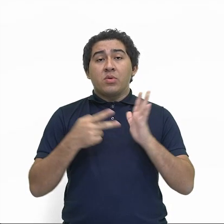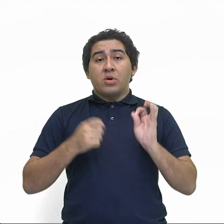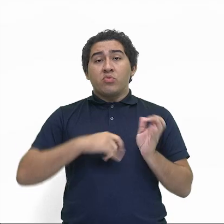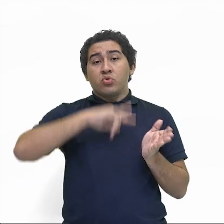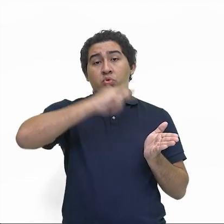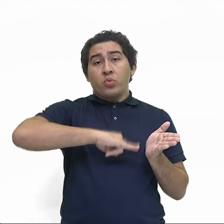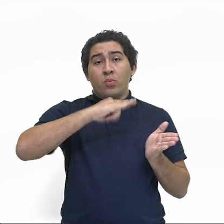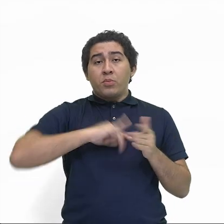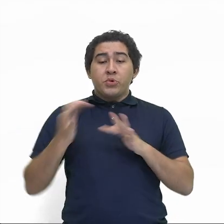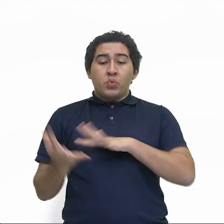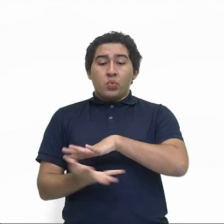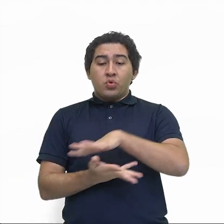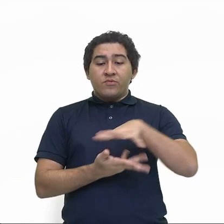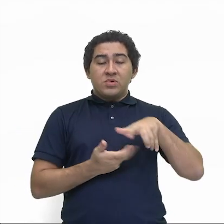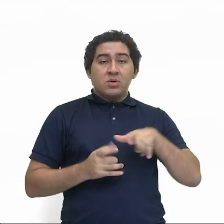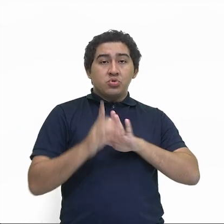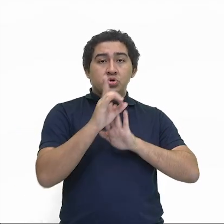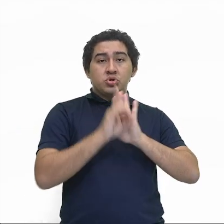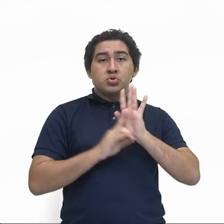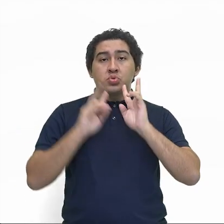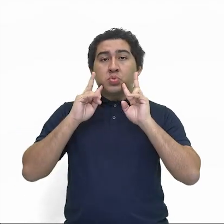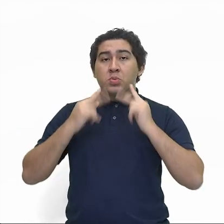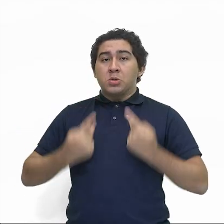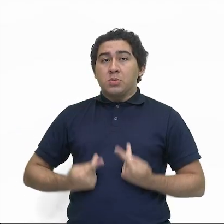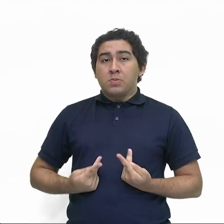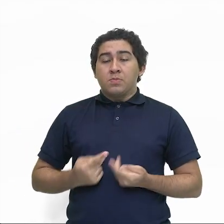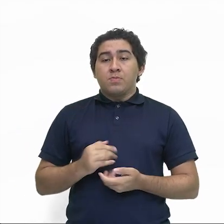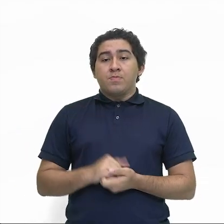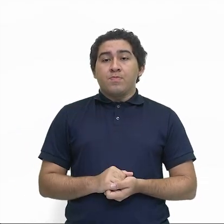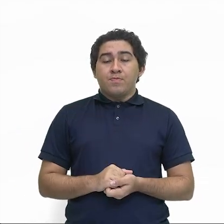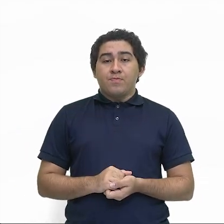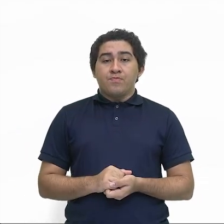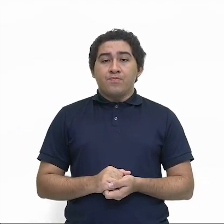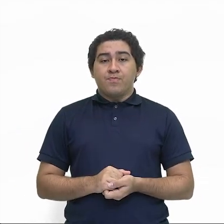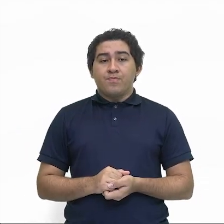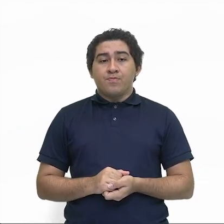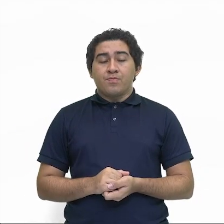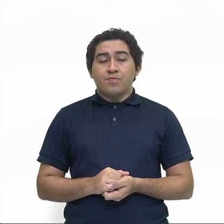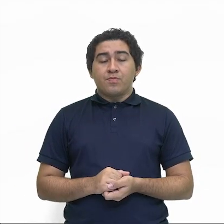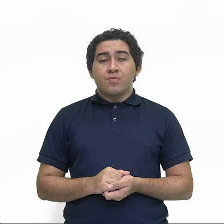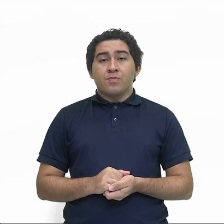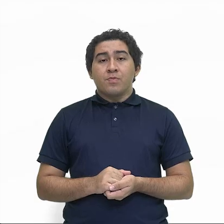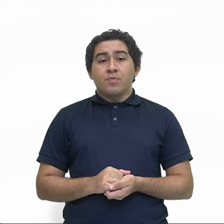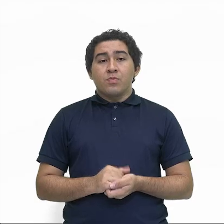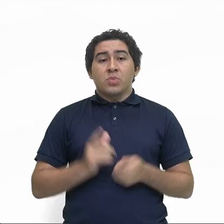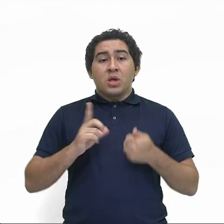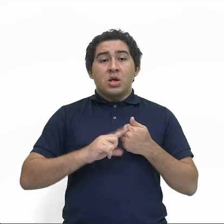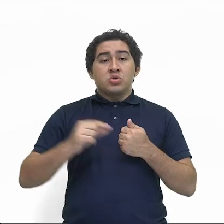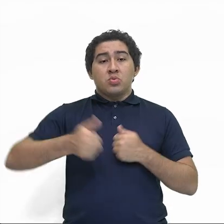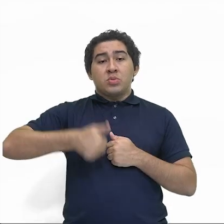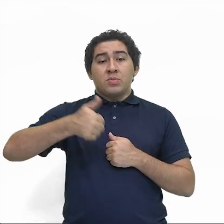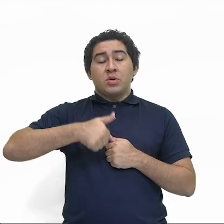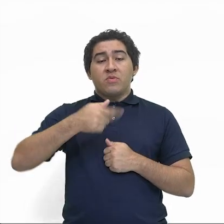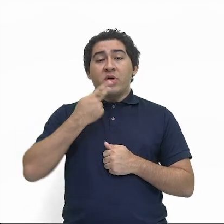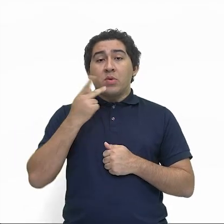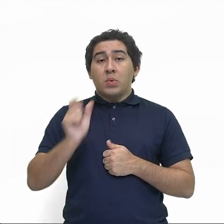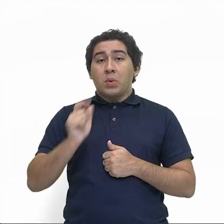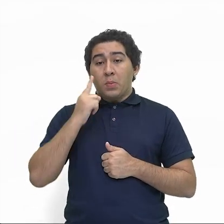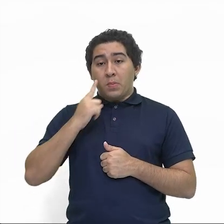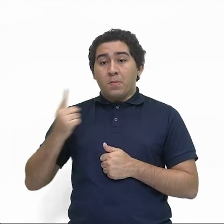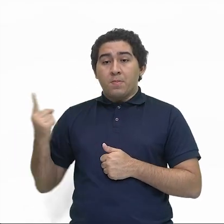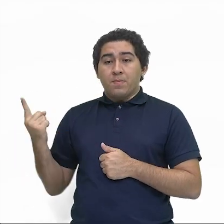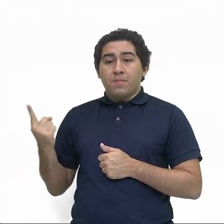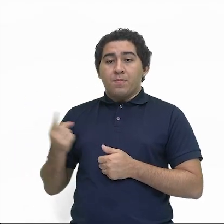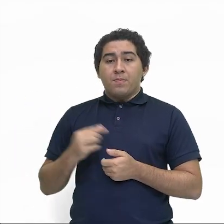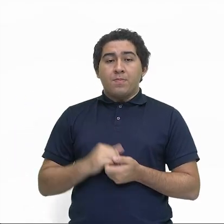Declaração Universal dos Direitos Humanos. O artigo 1, ele fala assim, ó, All human beings are